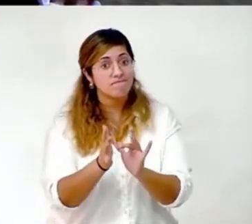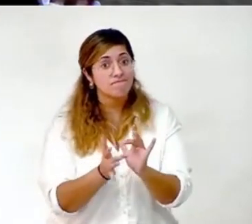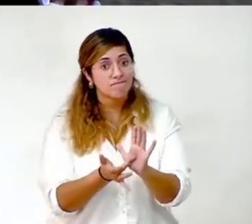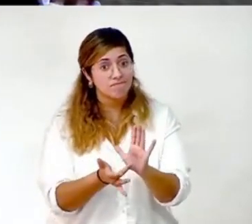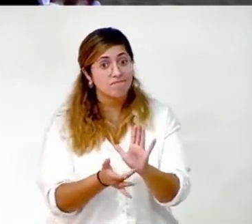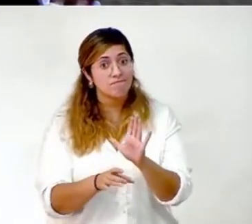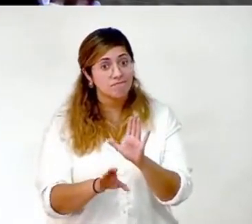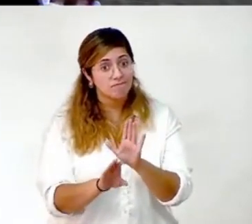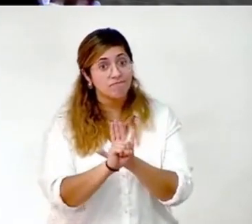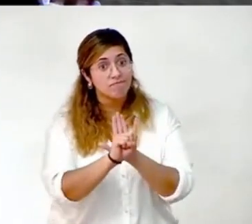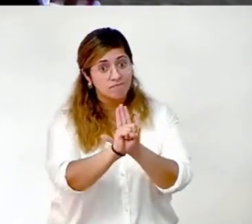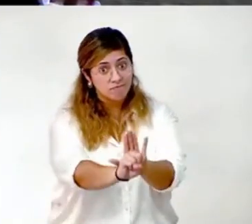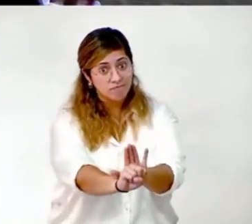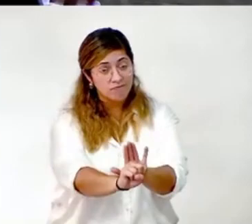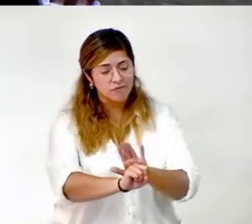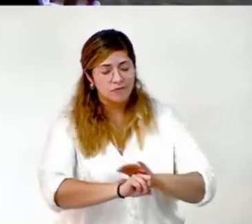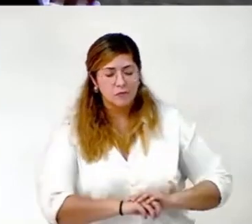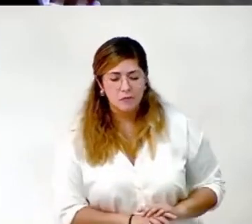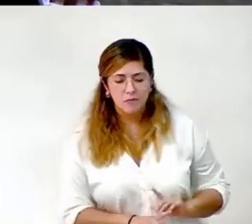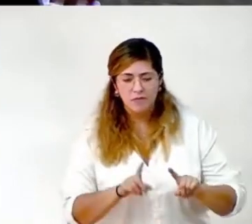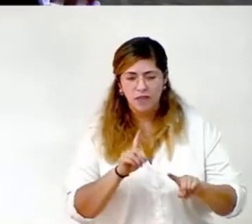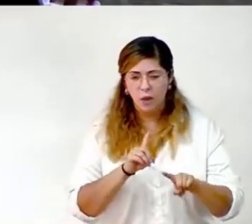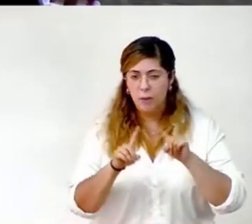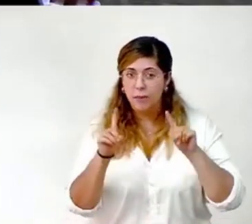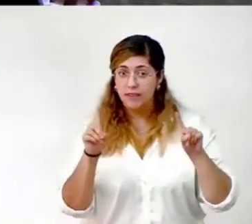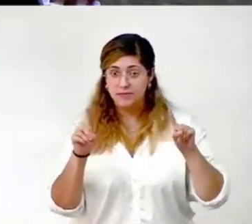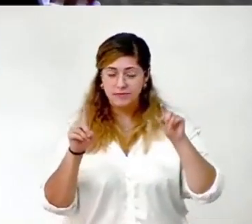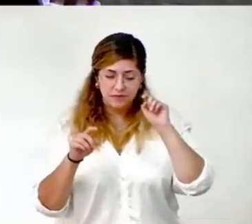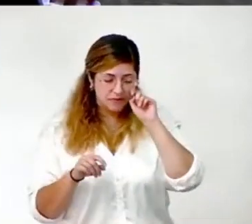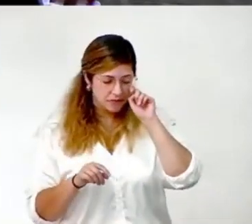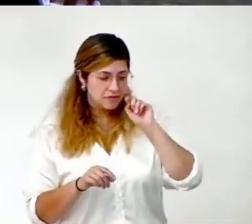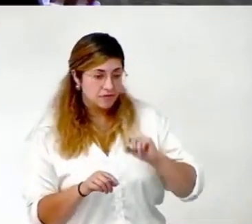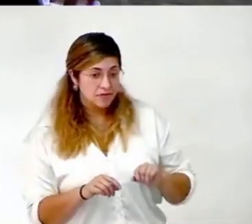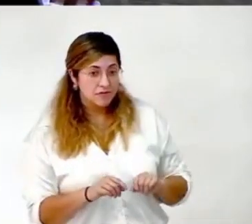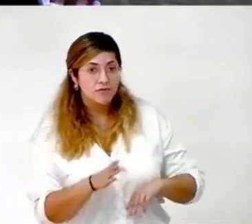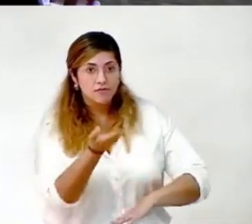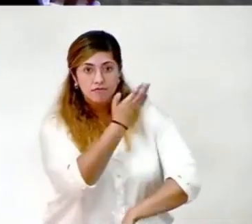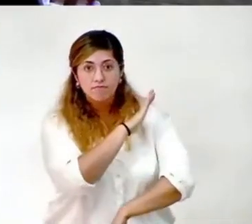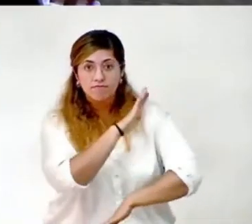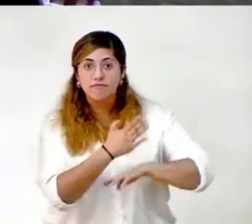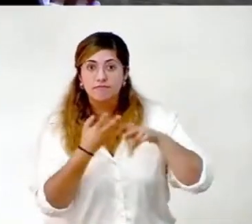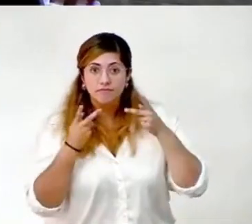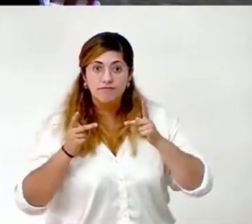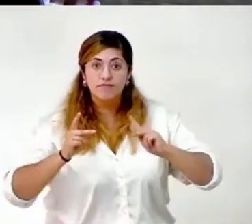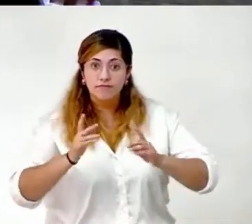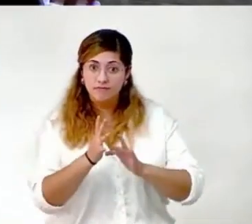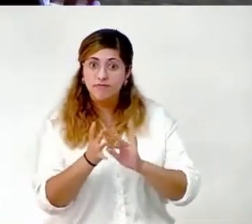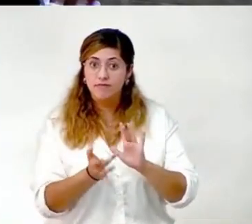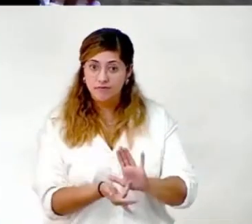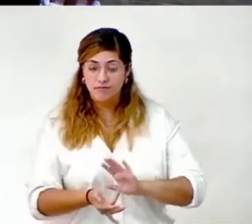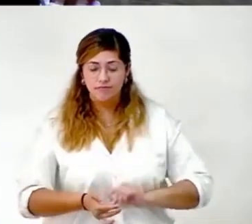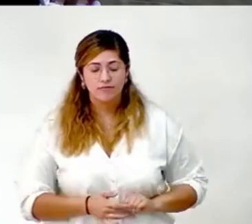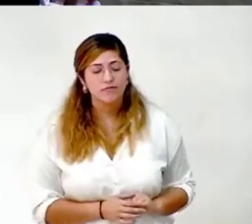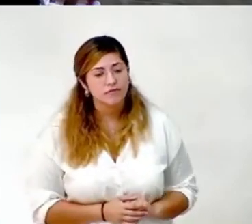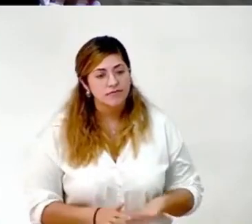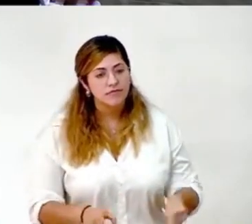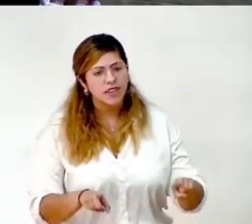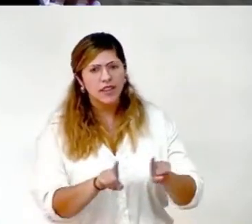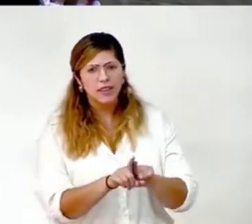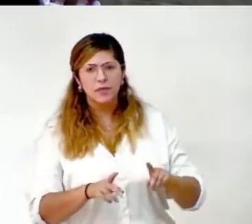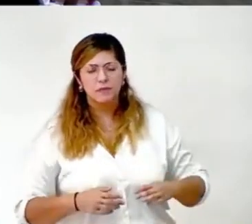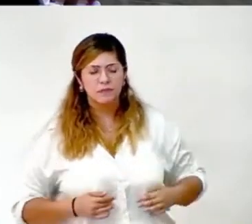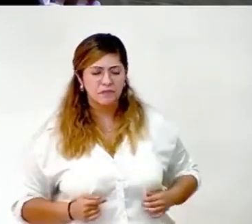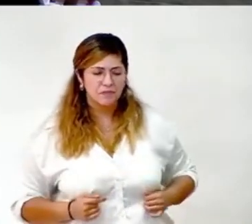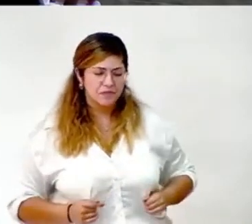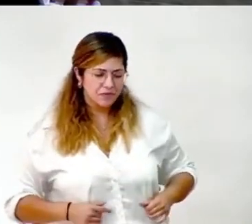de Deus. Mas este faz parte do Sermão do Monte. Do Sermão do Monte. Mas Cristo não